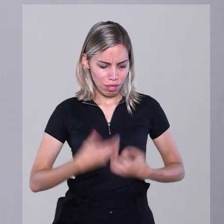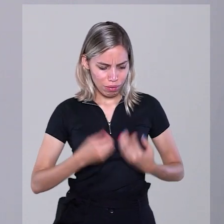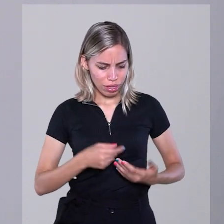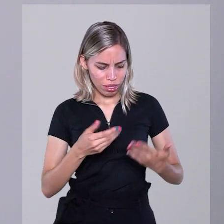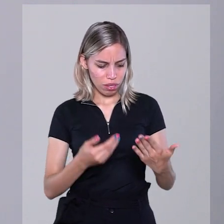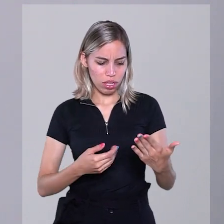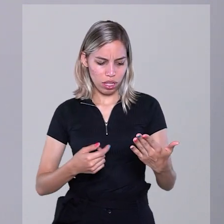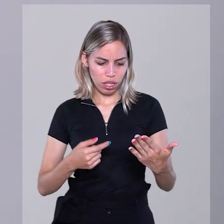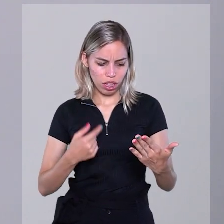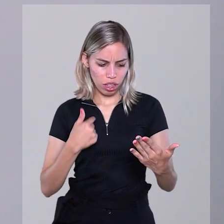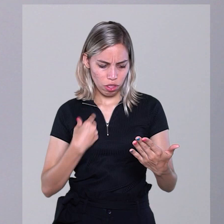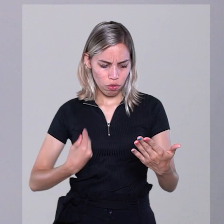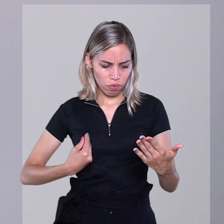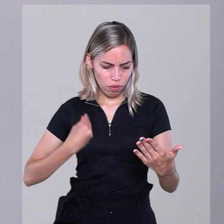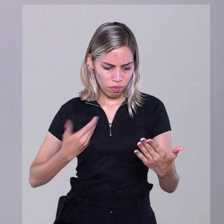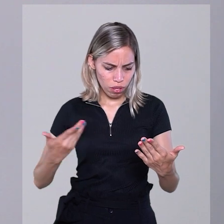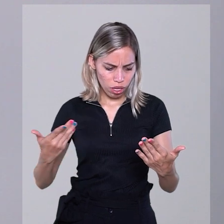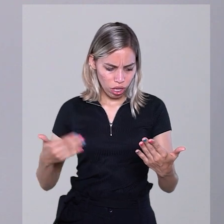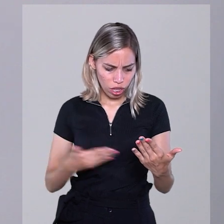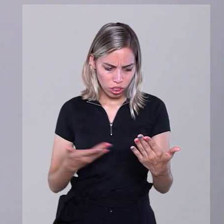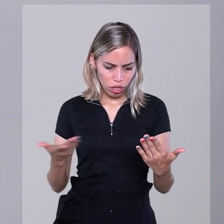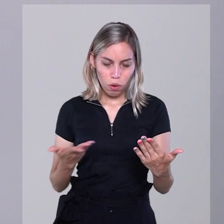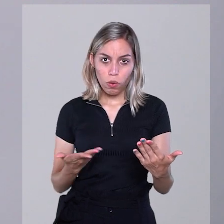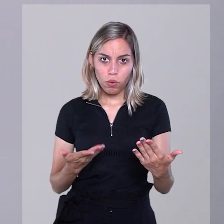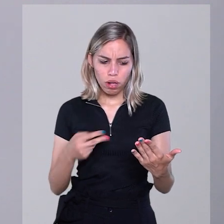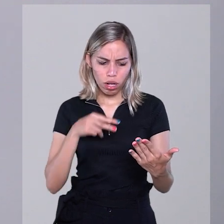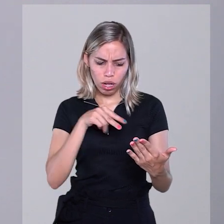vivera até então podia